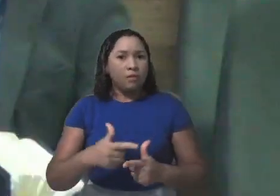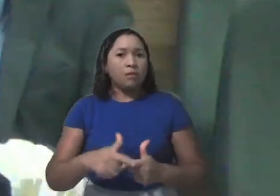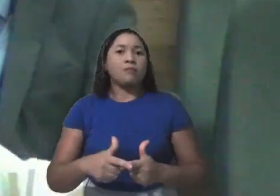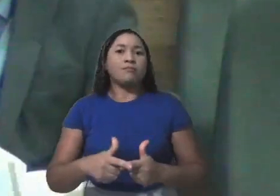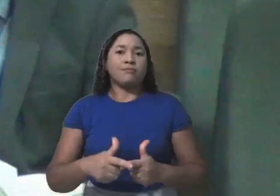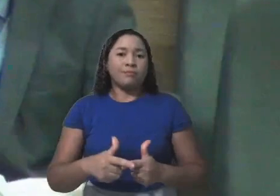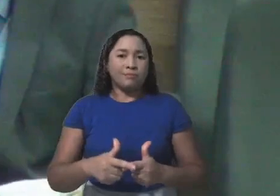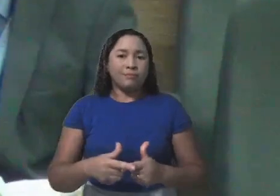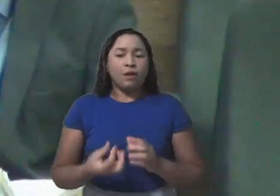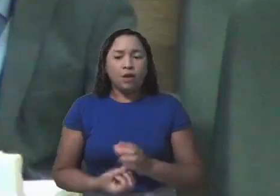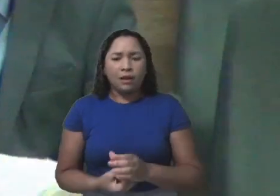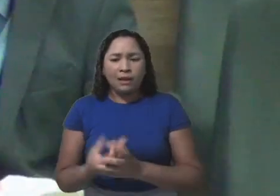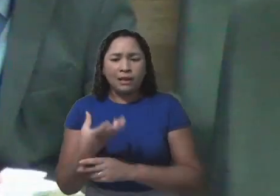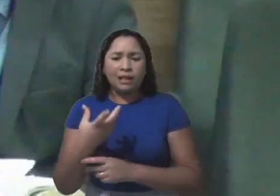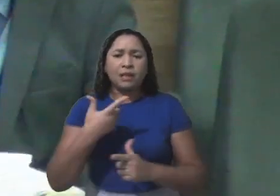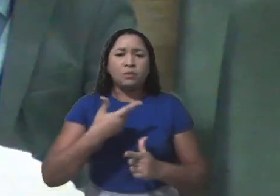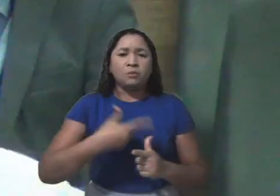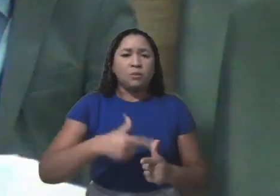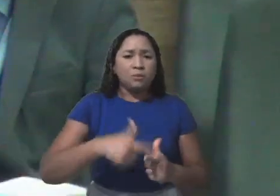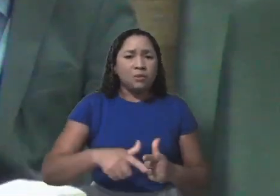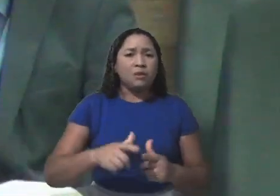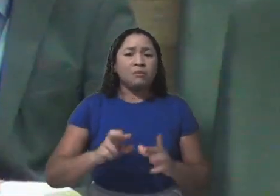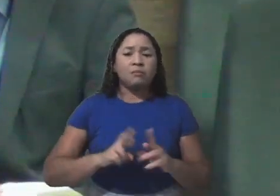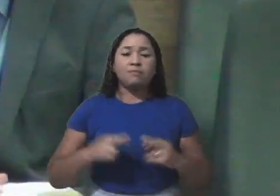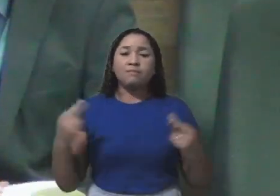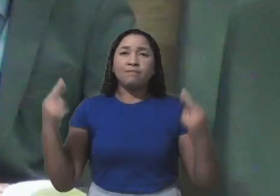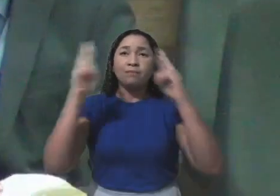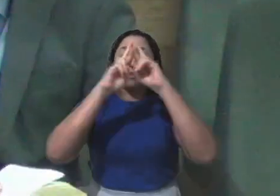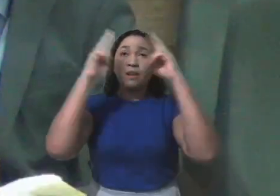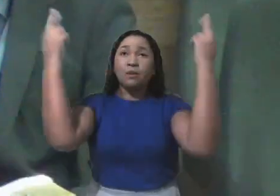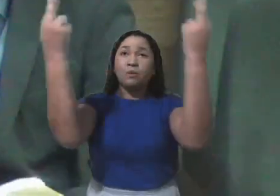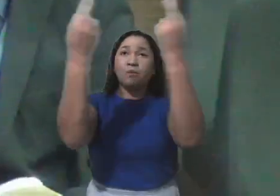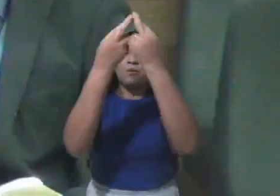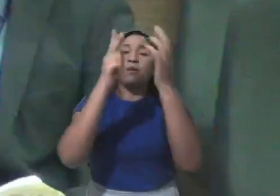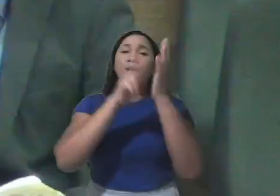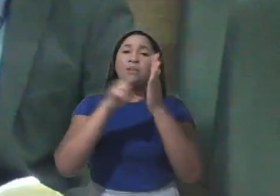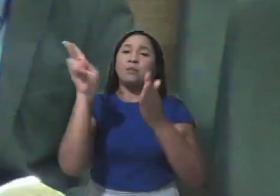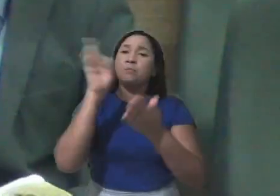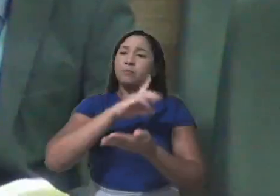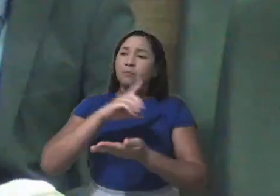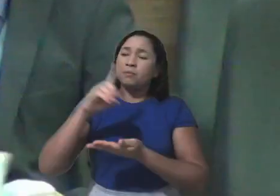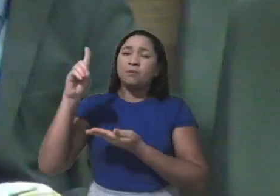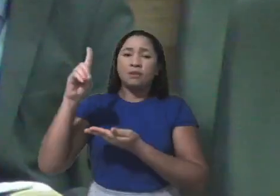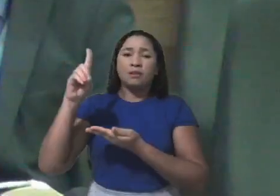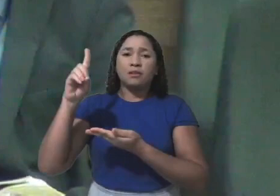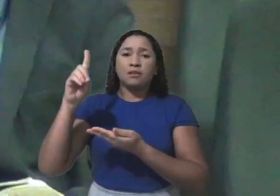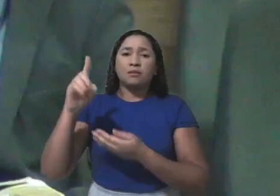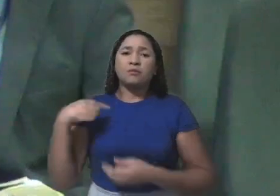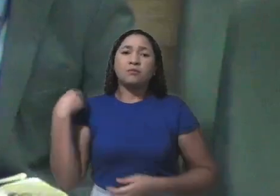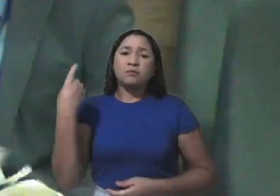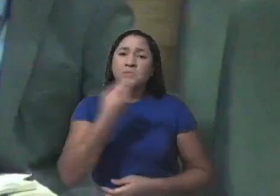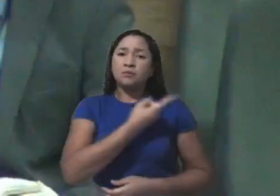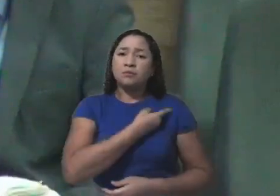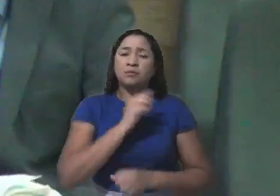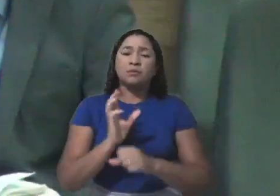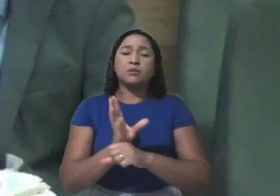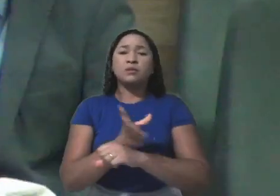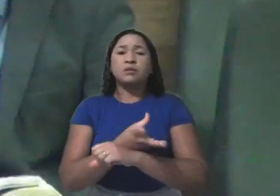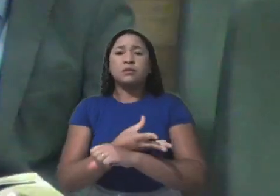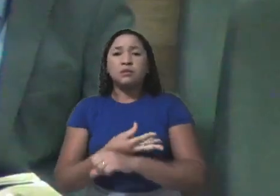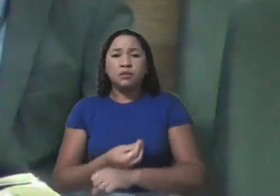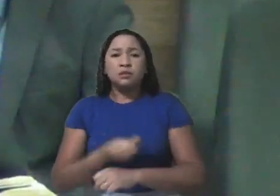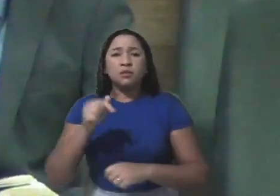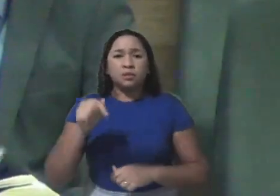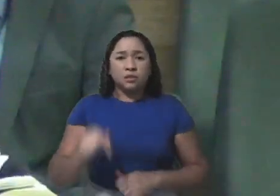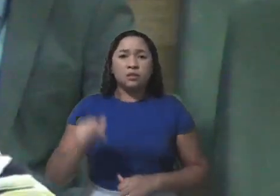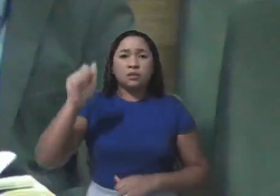um problema para o reino de Deus. Porque por mais que a nossa igreja, a nossa comunidade seja aqui no Alto da Alegria,